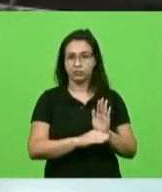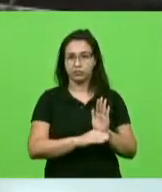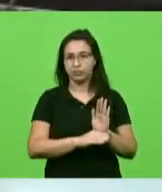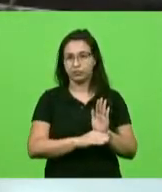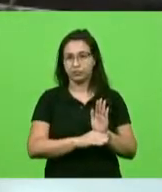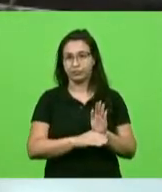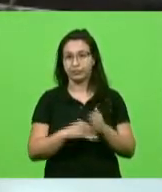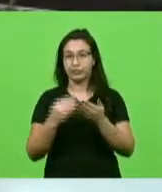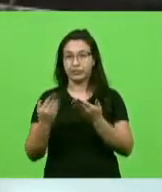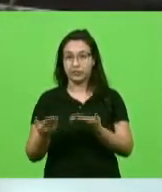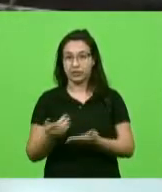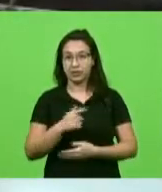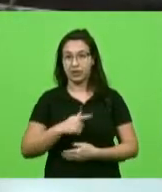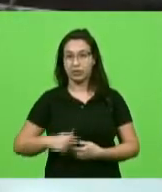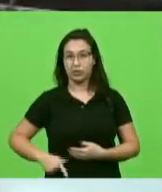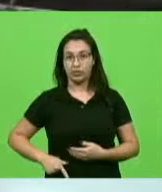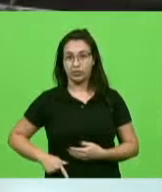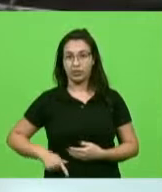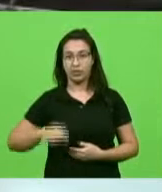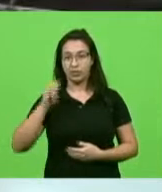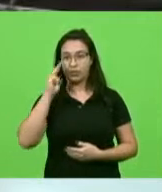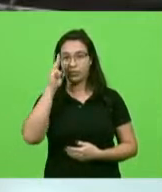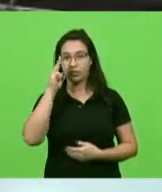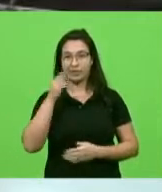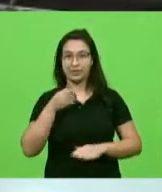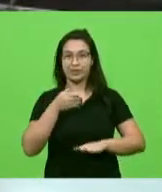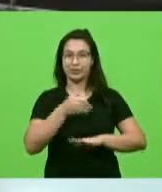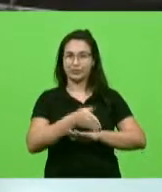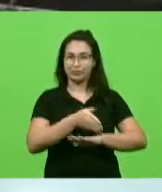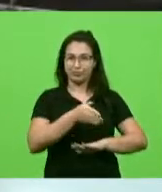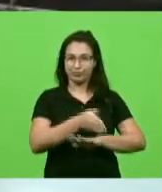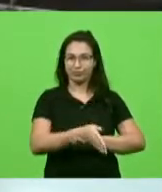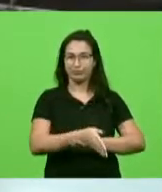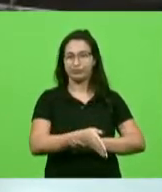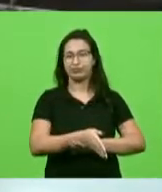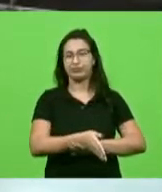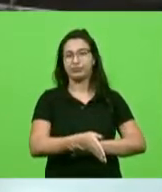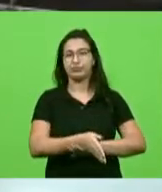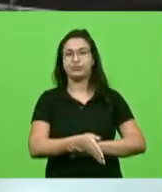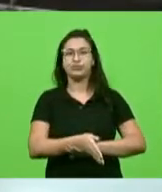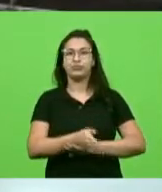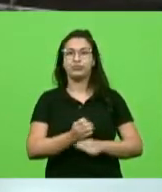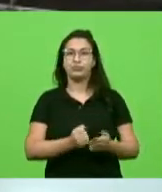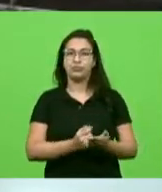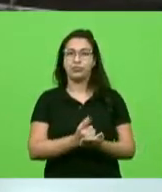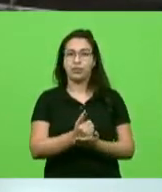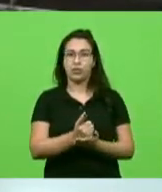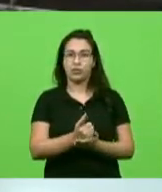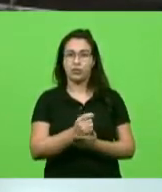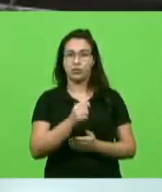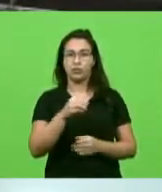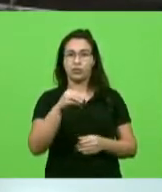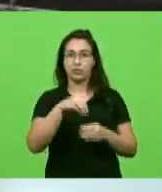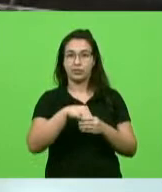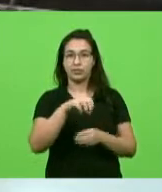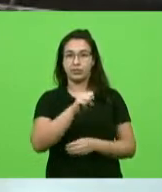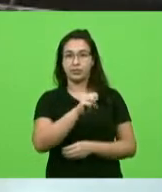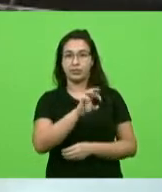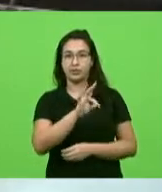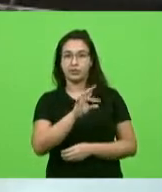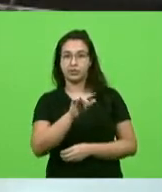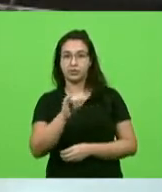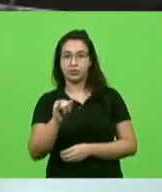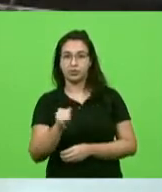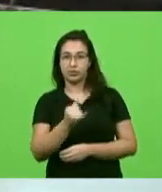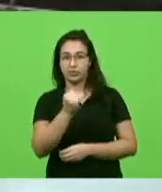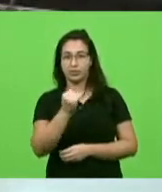do envolvimento do senhor governador no processo de compra dos respiradores em trâmite no STJ. A